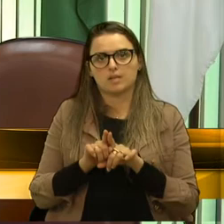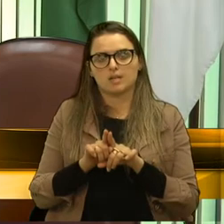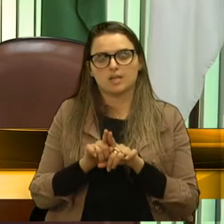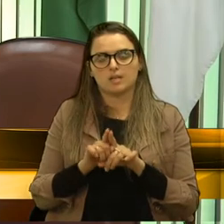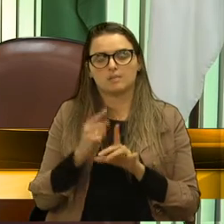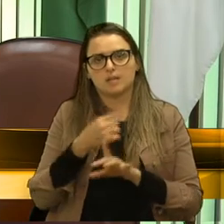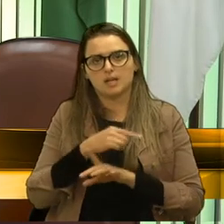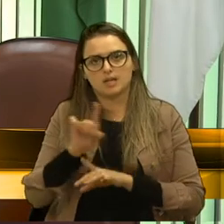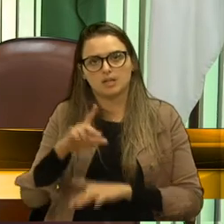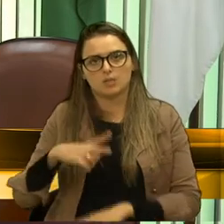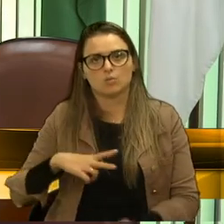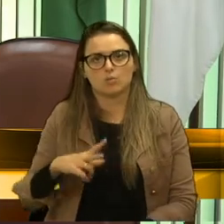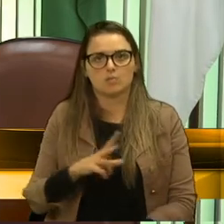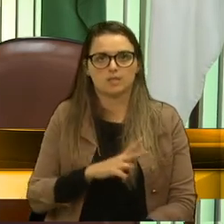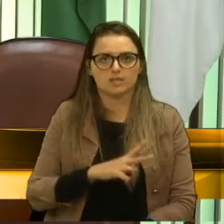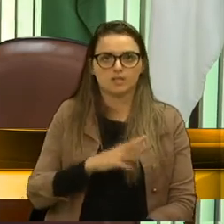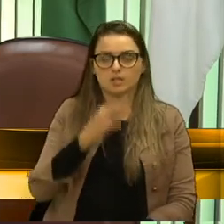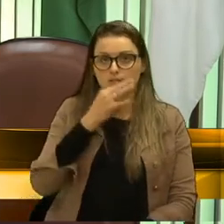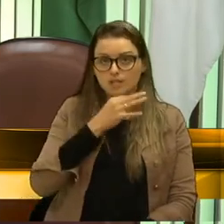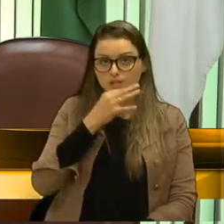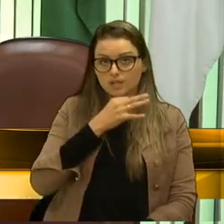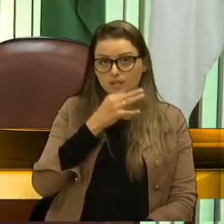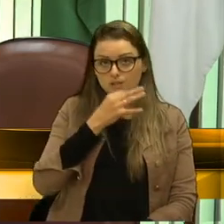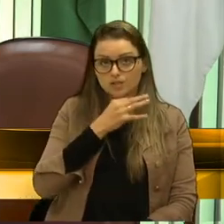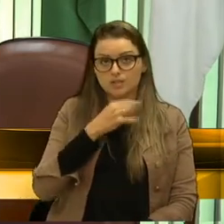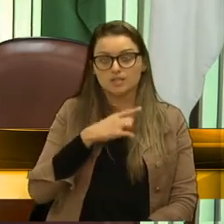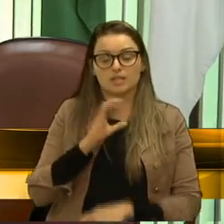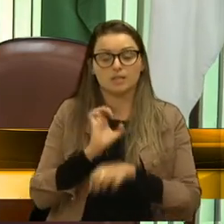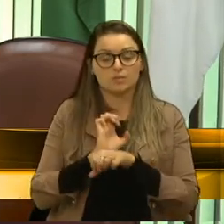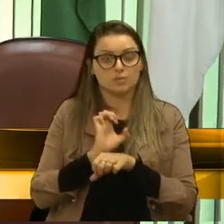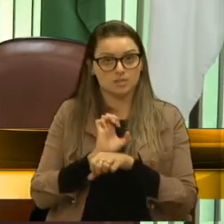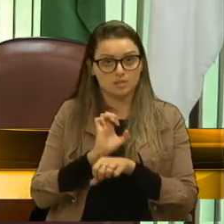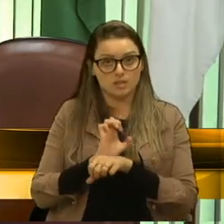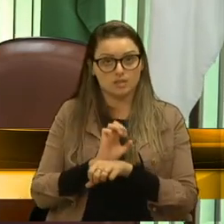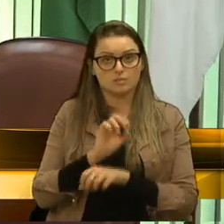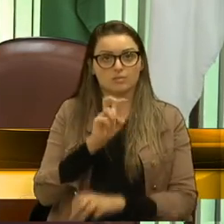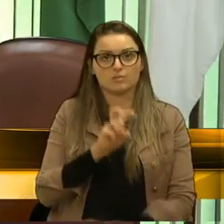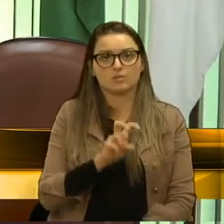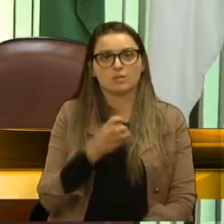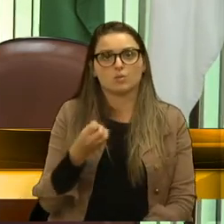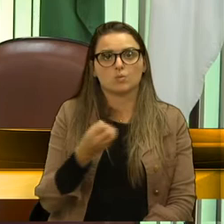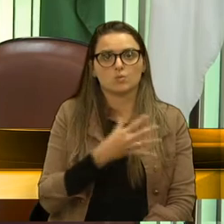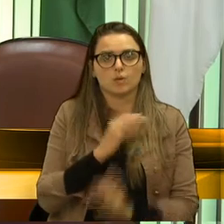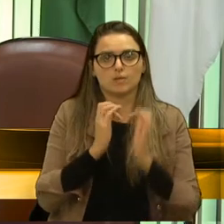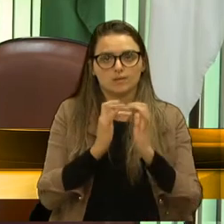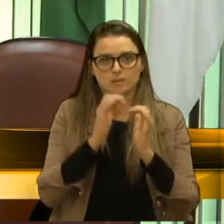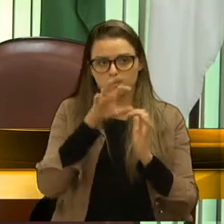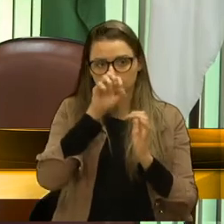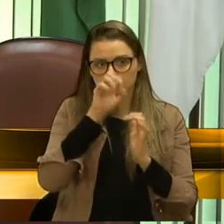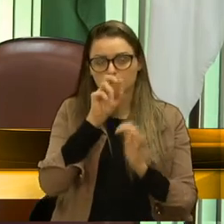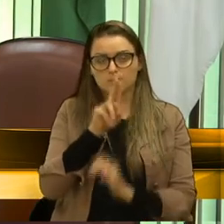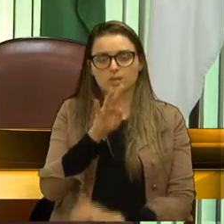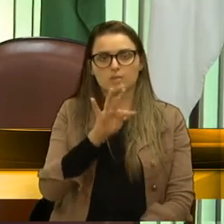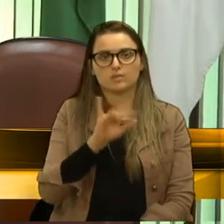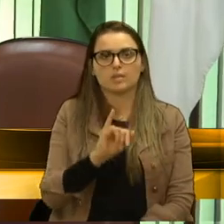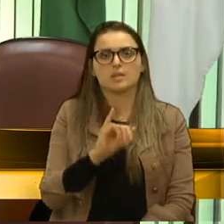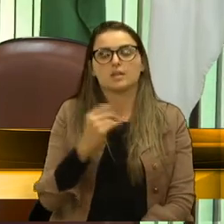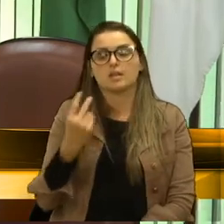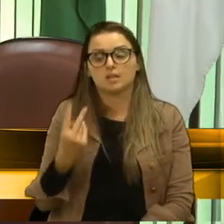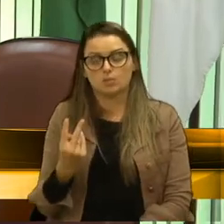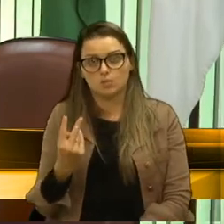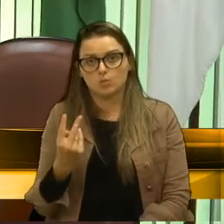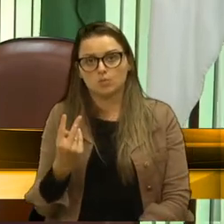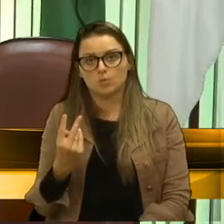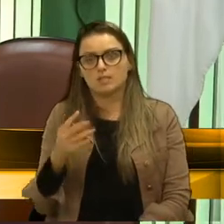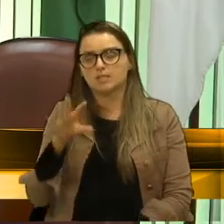de pacientes. Caxias, então, recebeu do Estado 5 unidades para as UTIs e 2 unidades,